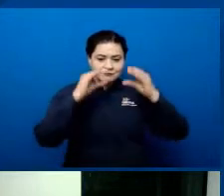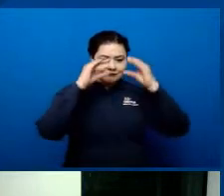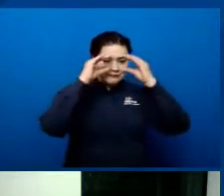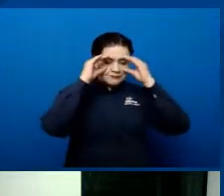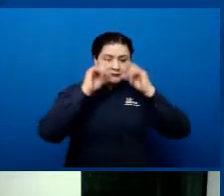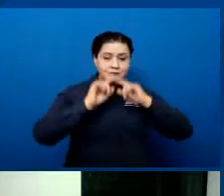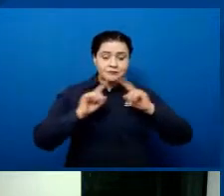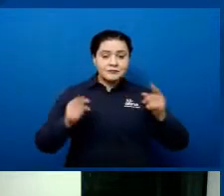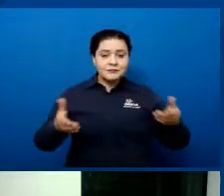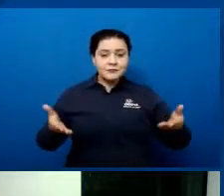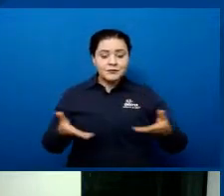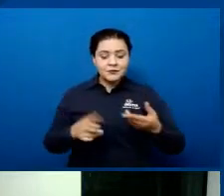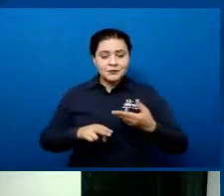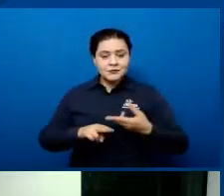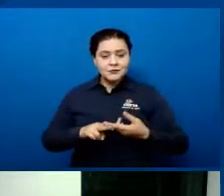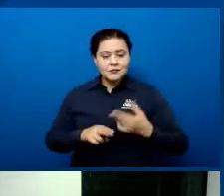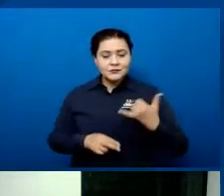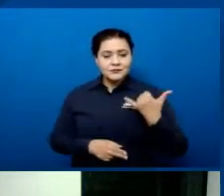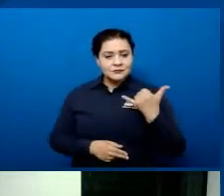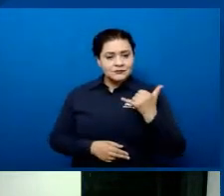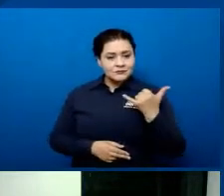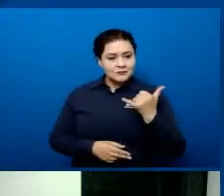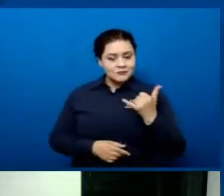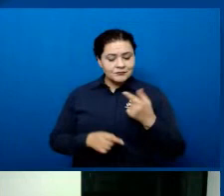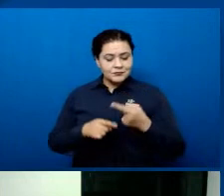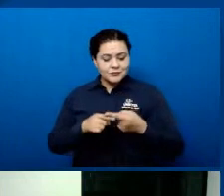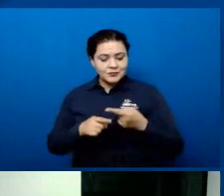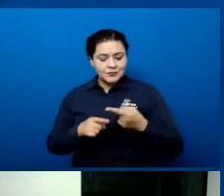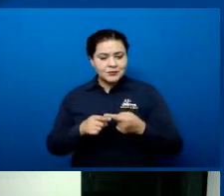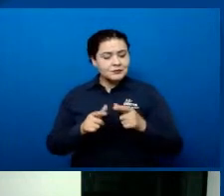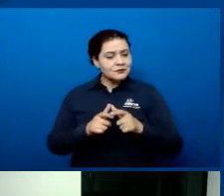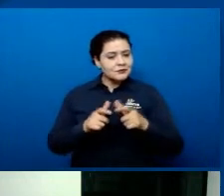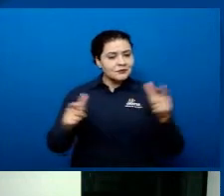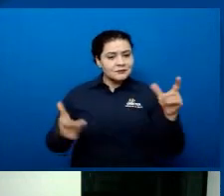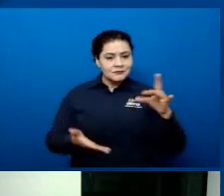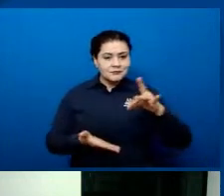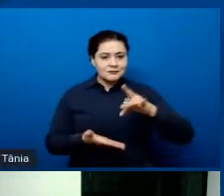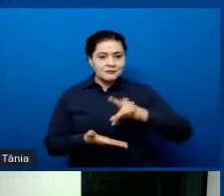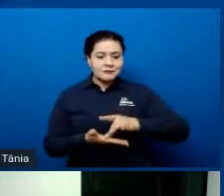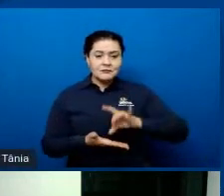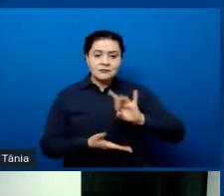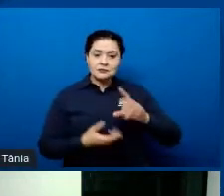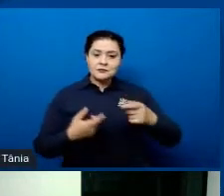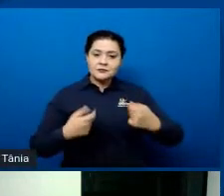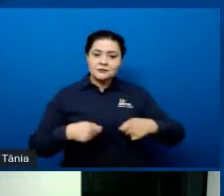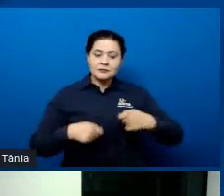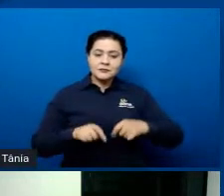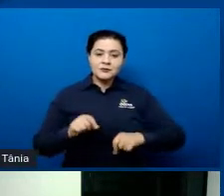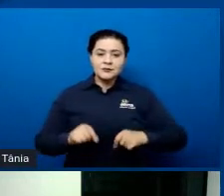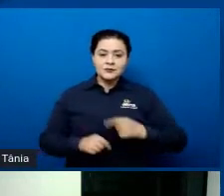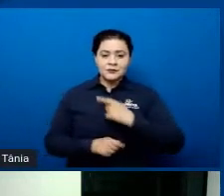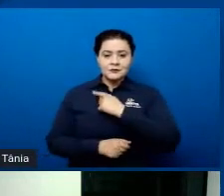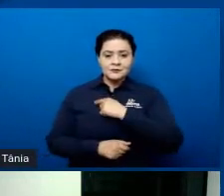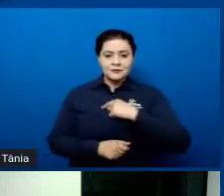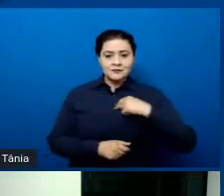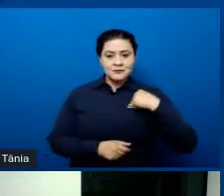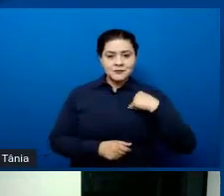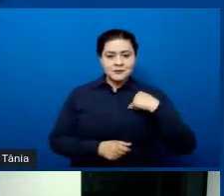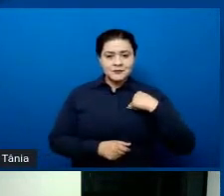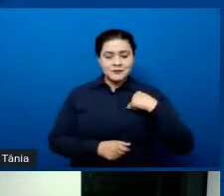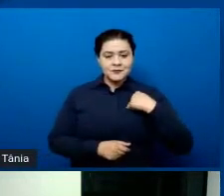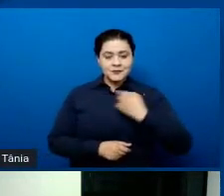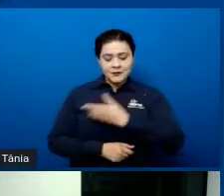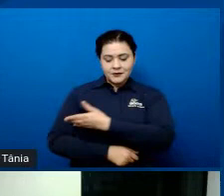tela do celular, né? E a única coisa que está precisando nesse caso é uma camiseta com aquele código que